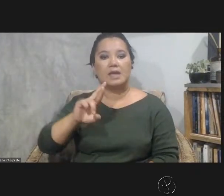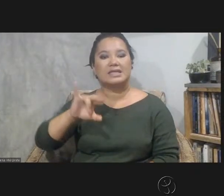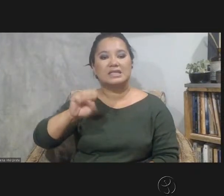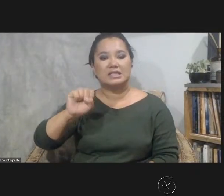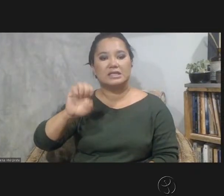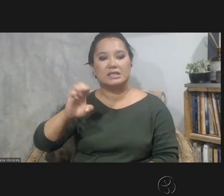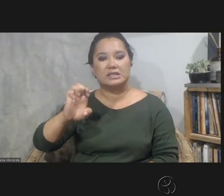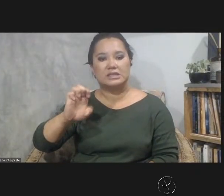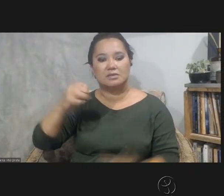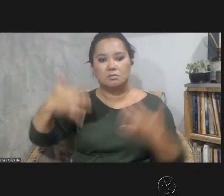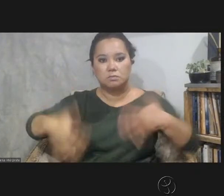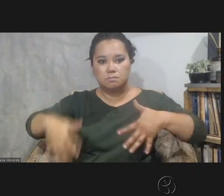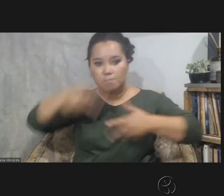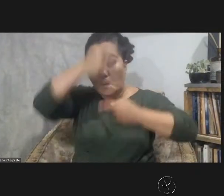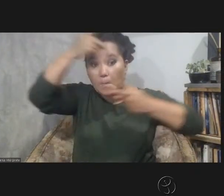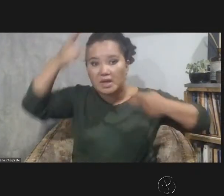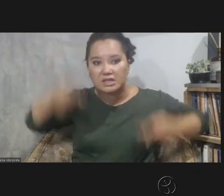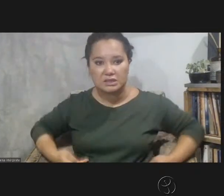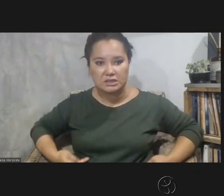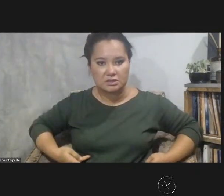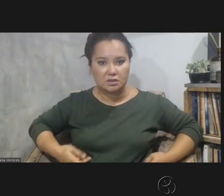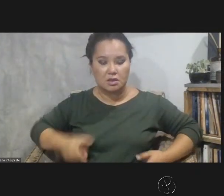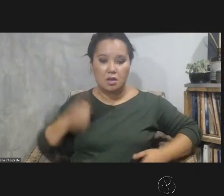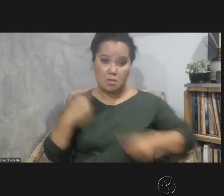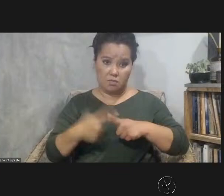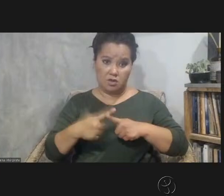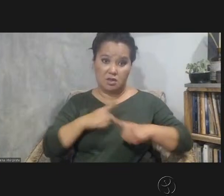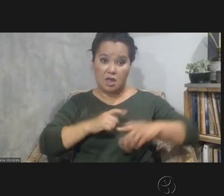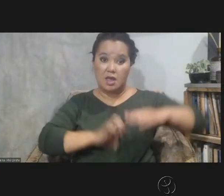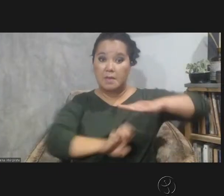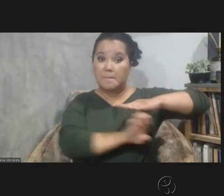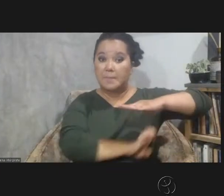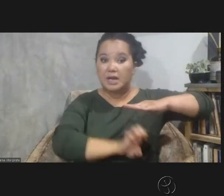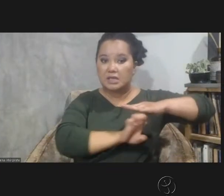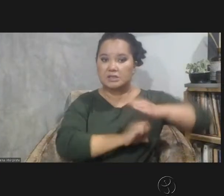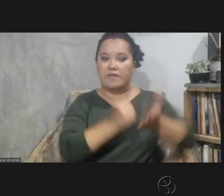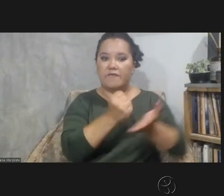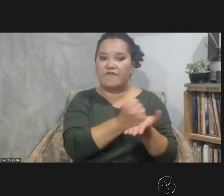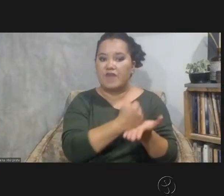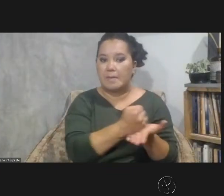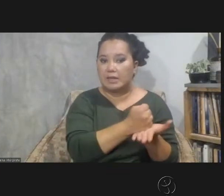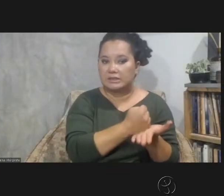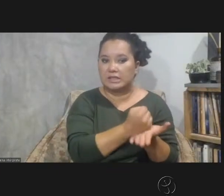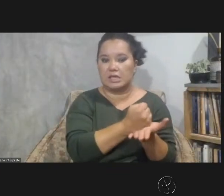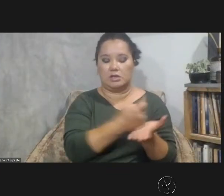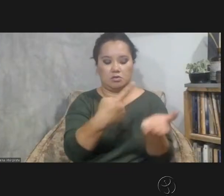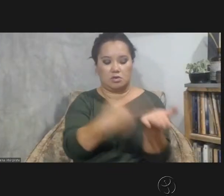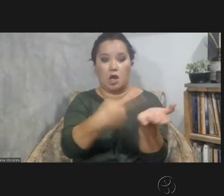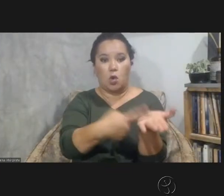empresas farmacêuticas e os acordos trabalhistas que